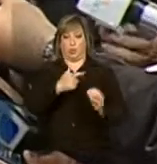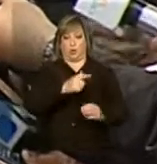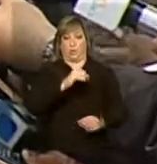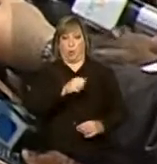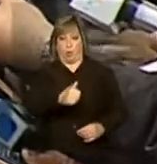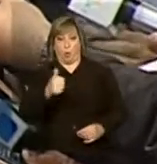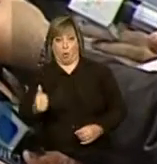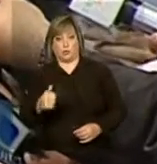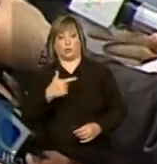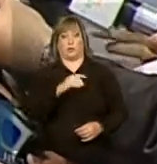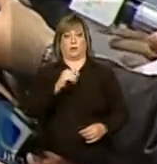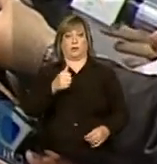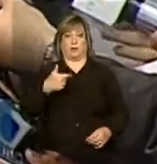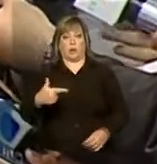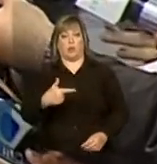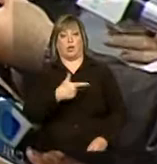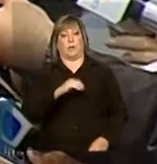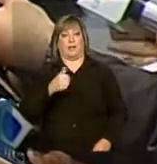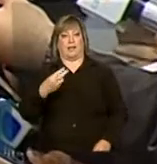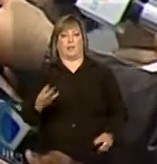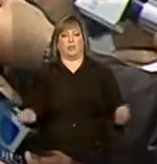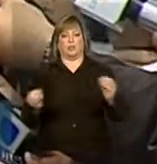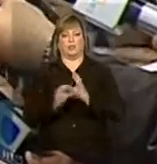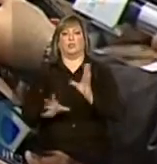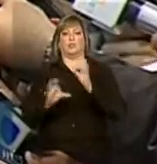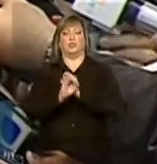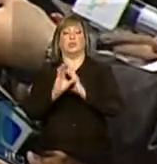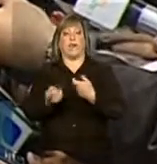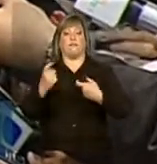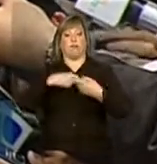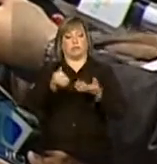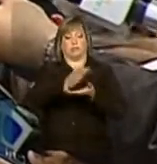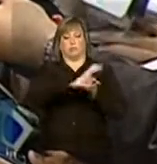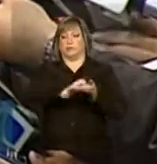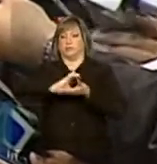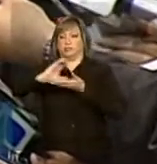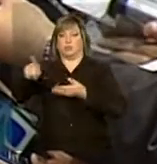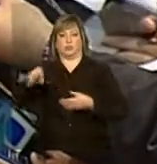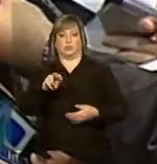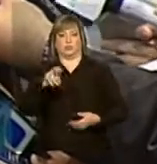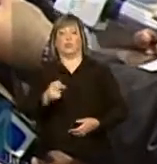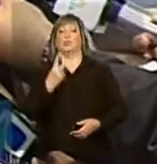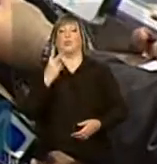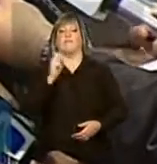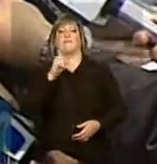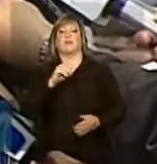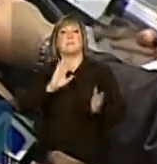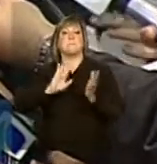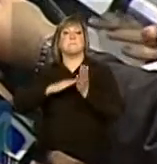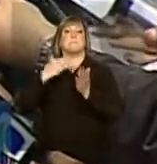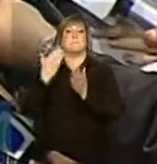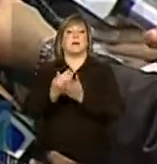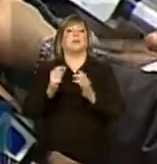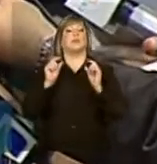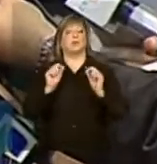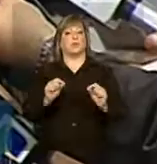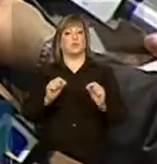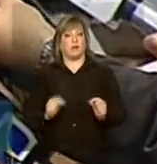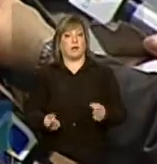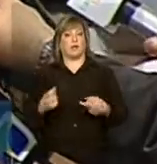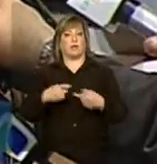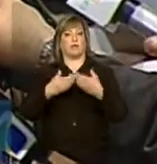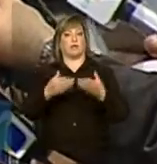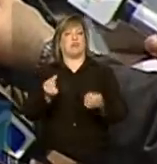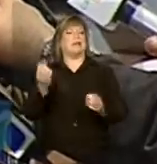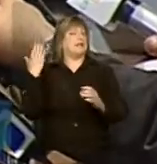2011, 2012 e 2013, nós já recuperamos para o SUS duas vezes mais do que foi recuperado desde a criação